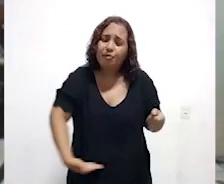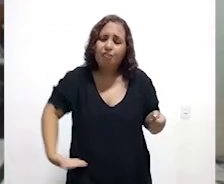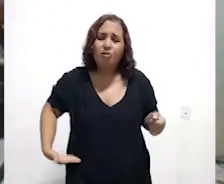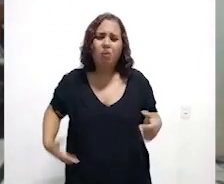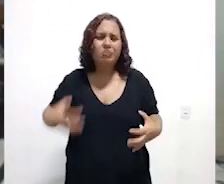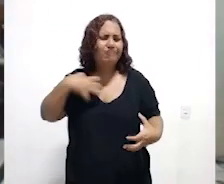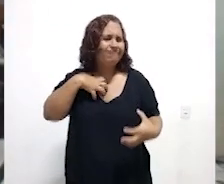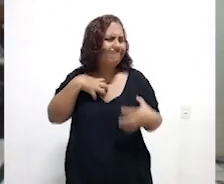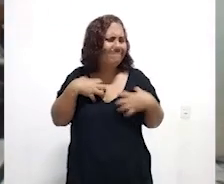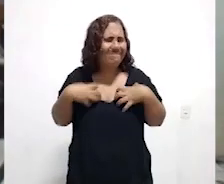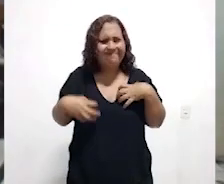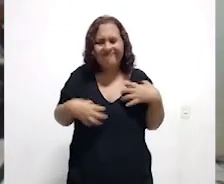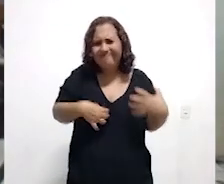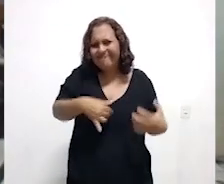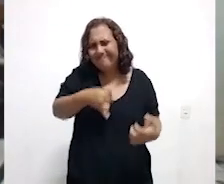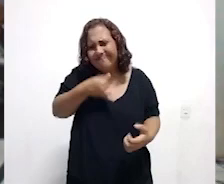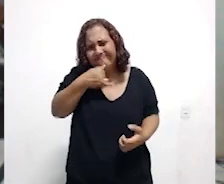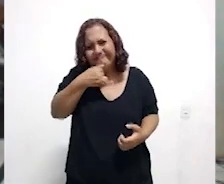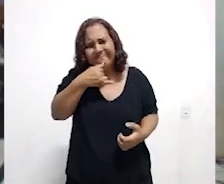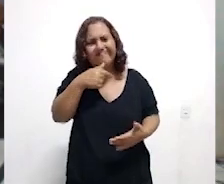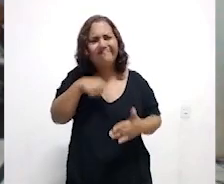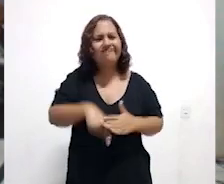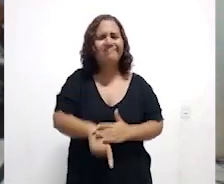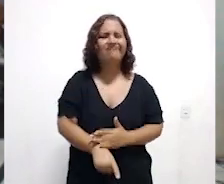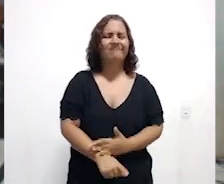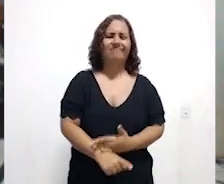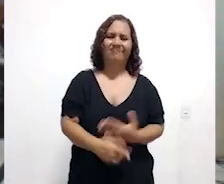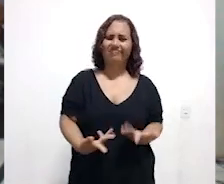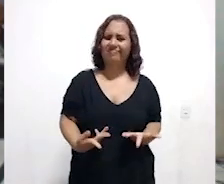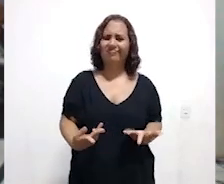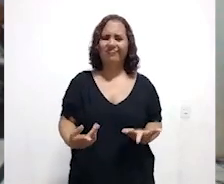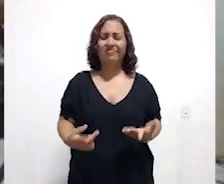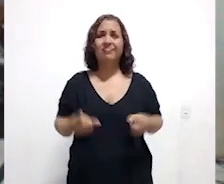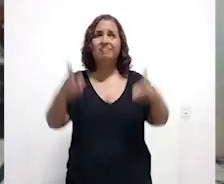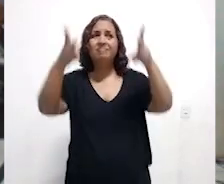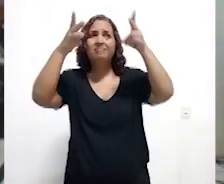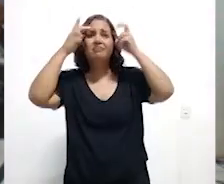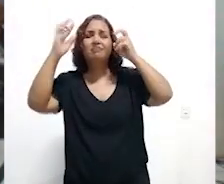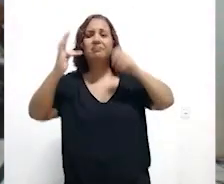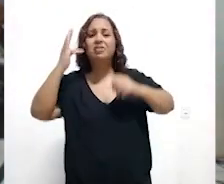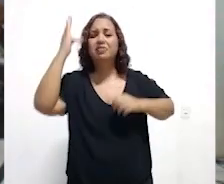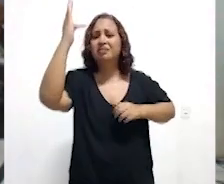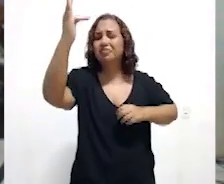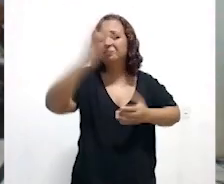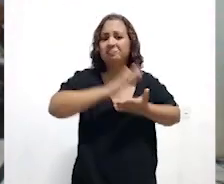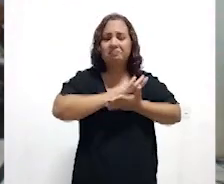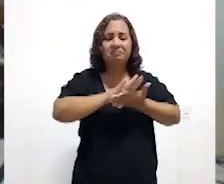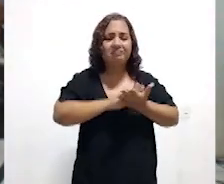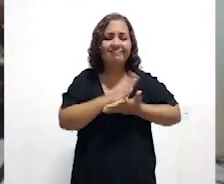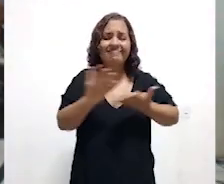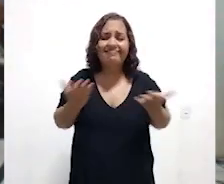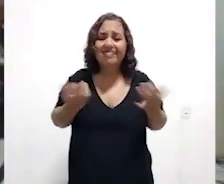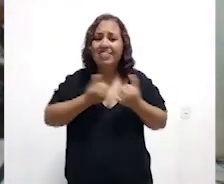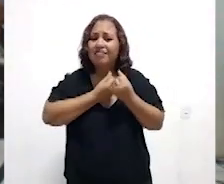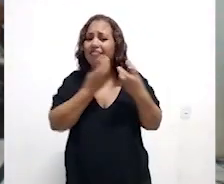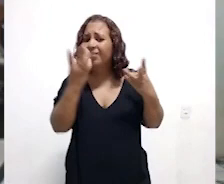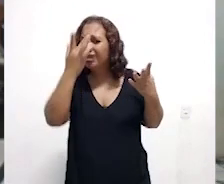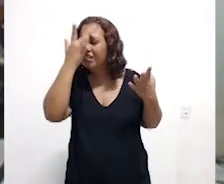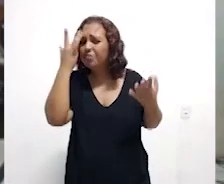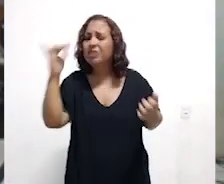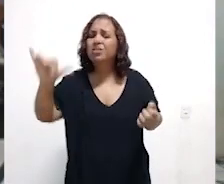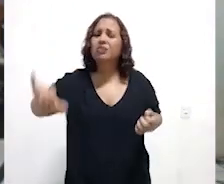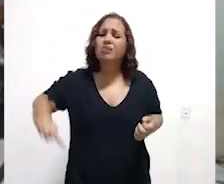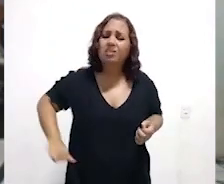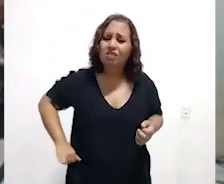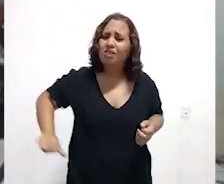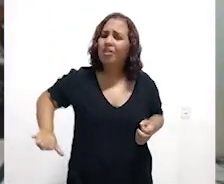depressão, sem perspectivas. Muitos estão nesse caminho sofrendo há